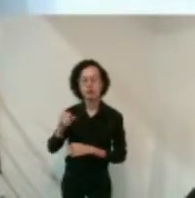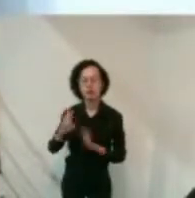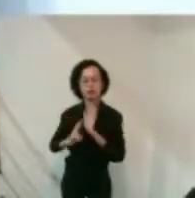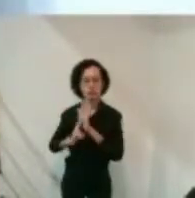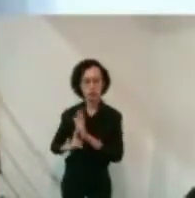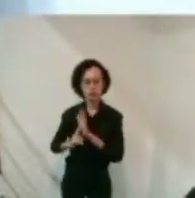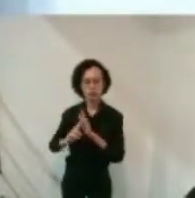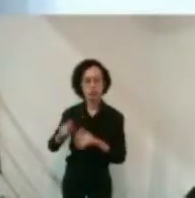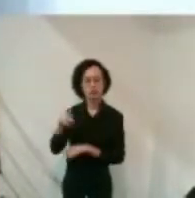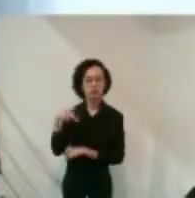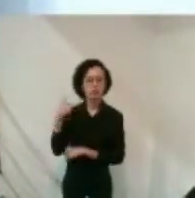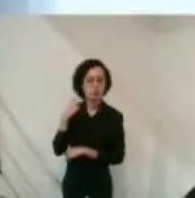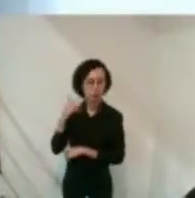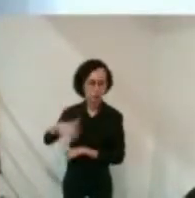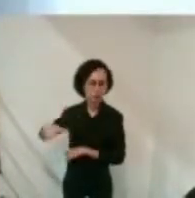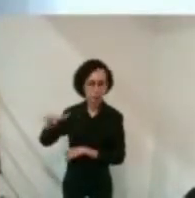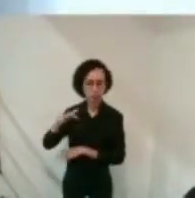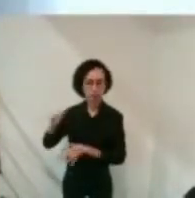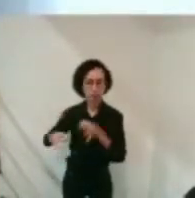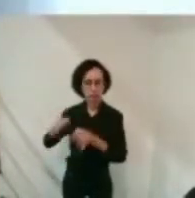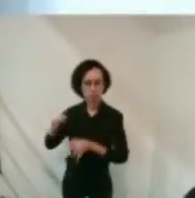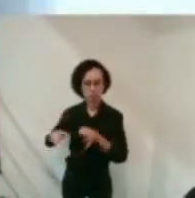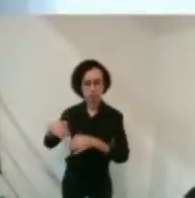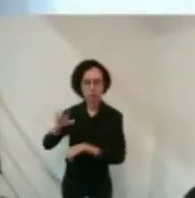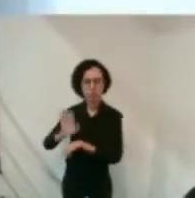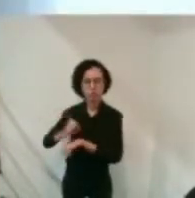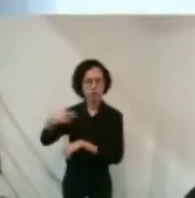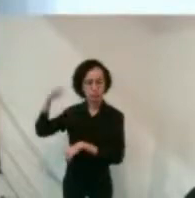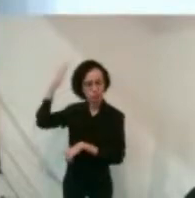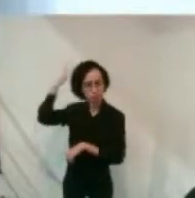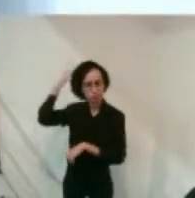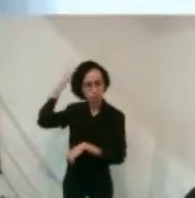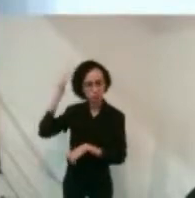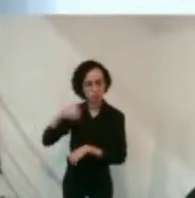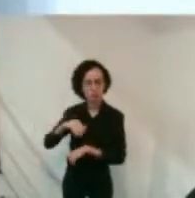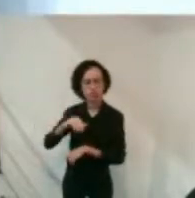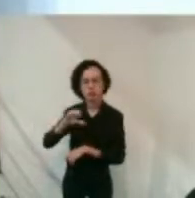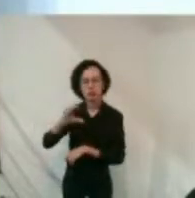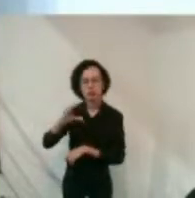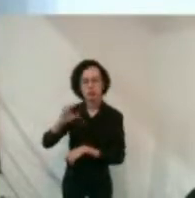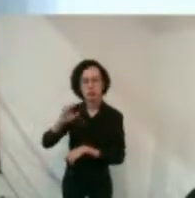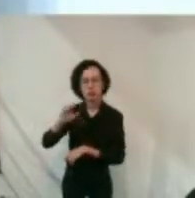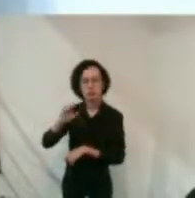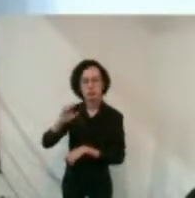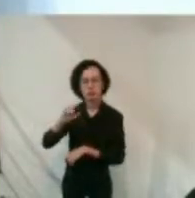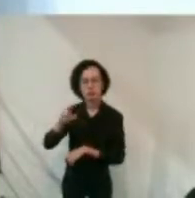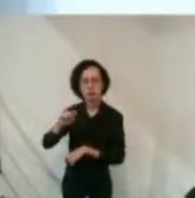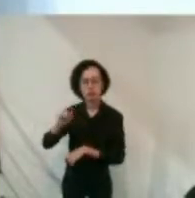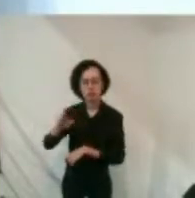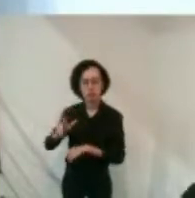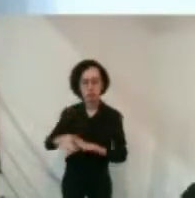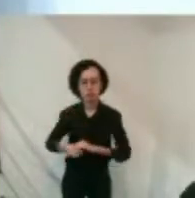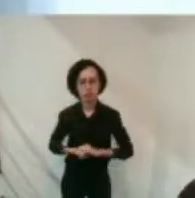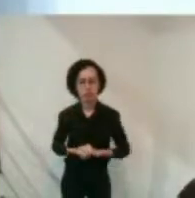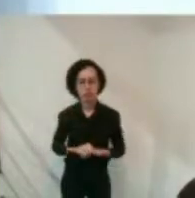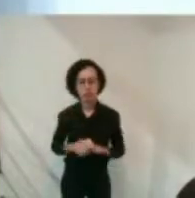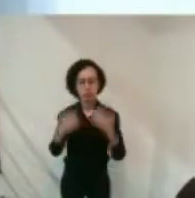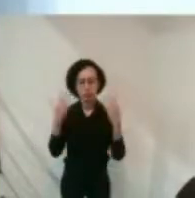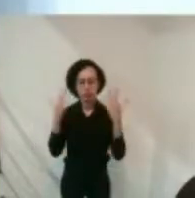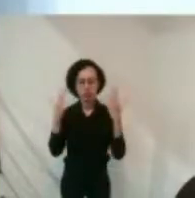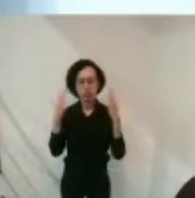Procurador-Geral de Justiça do Estado do Pará, César Bechara Nader Mata Júnior.